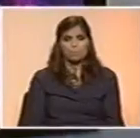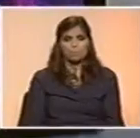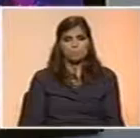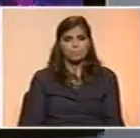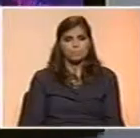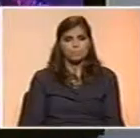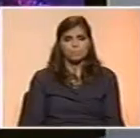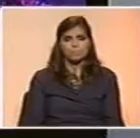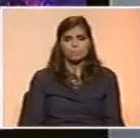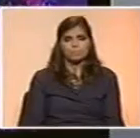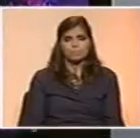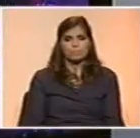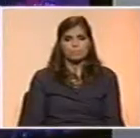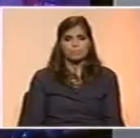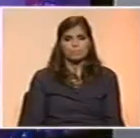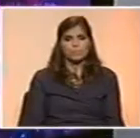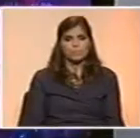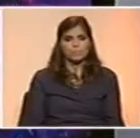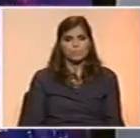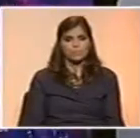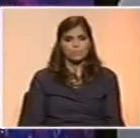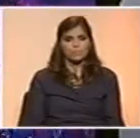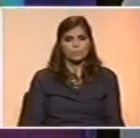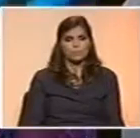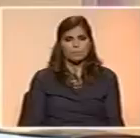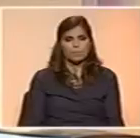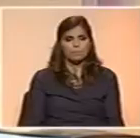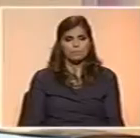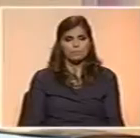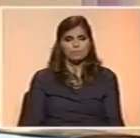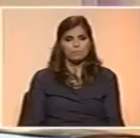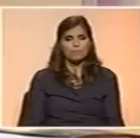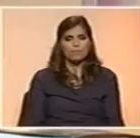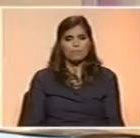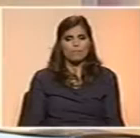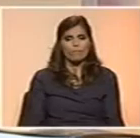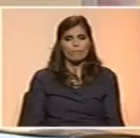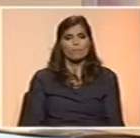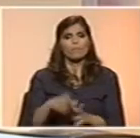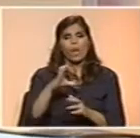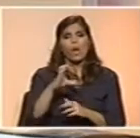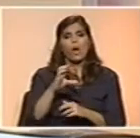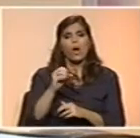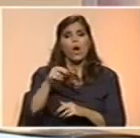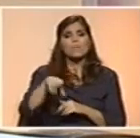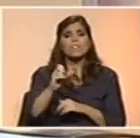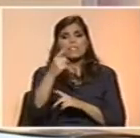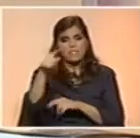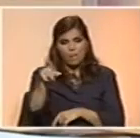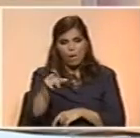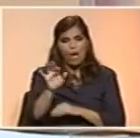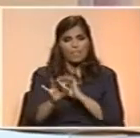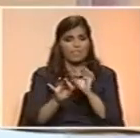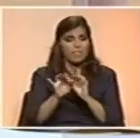Com Conceição Calhau, a dieta vegetariana é, por